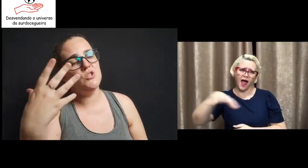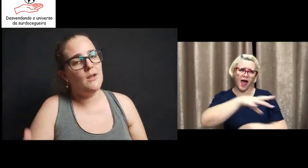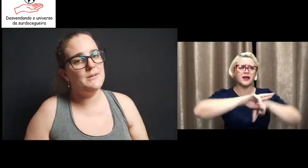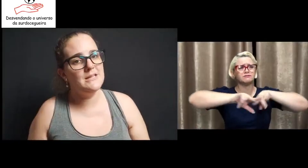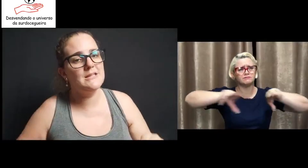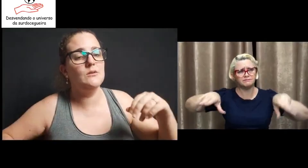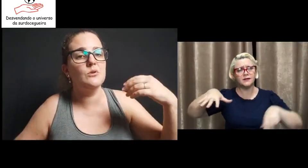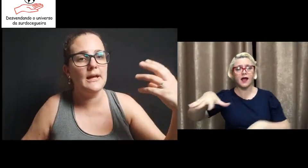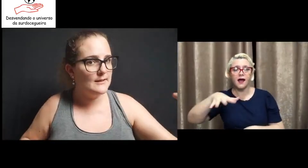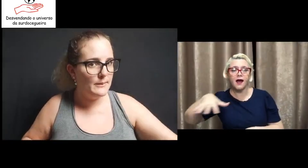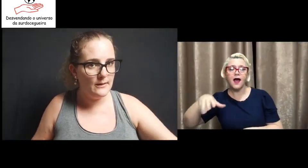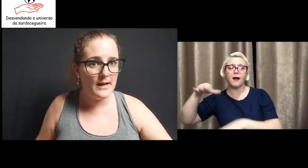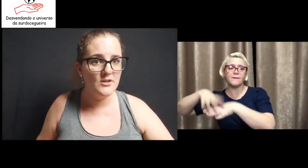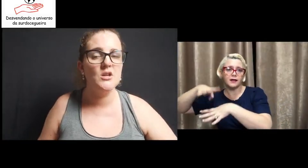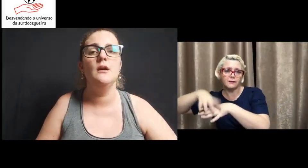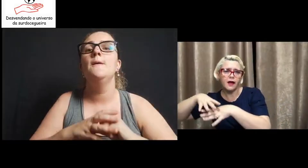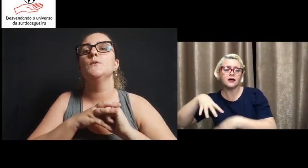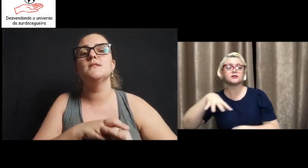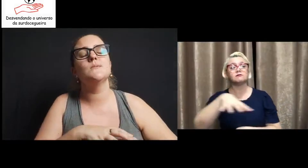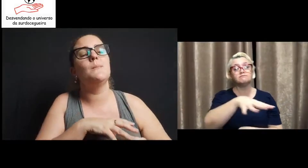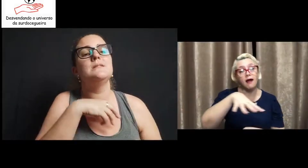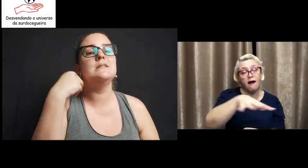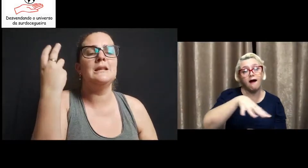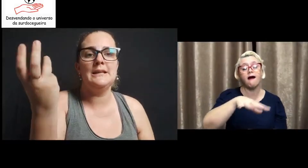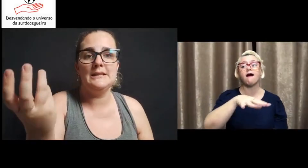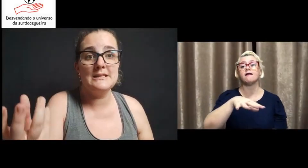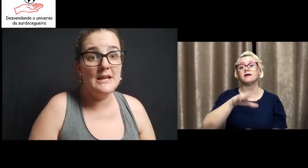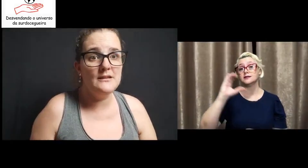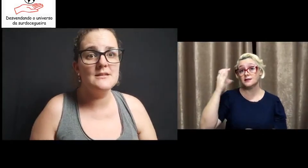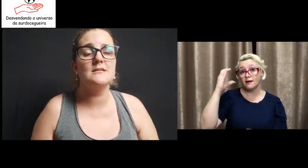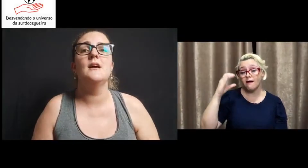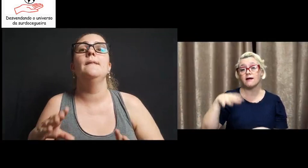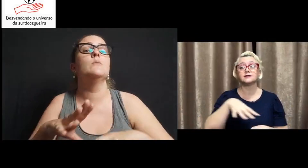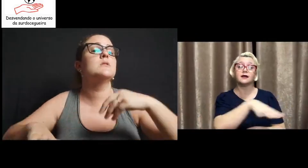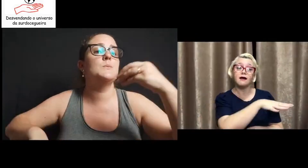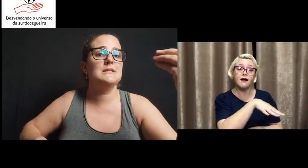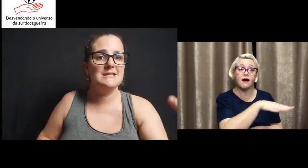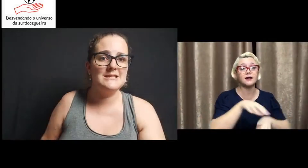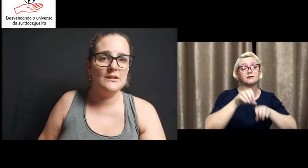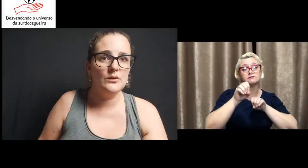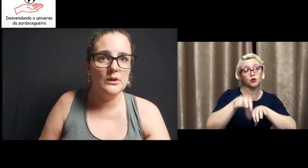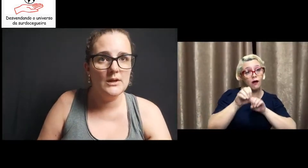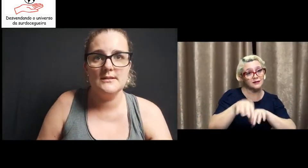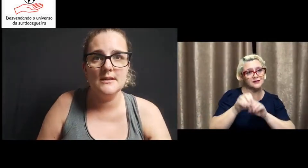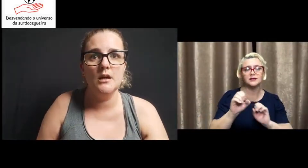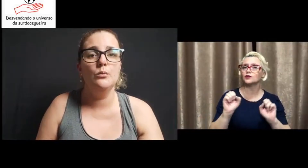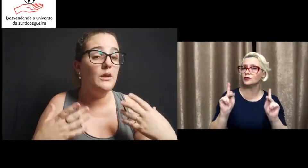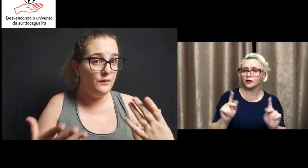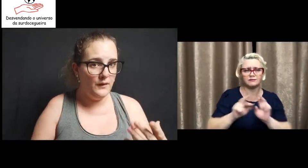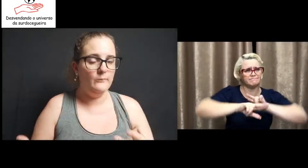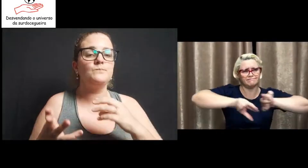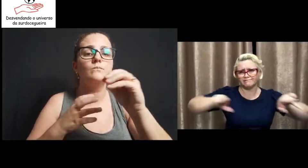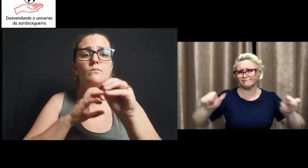Então, a gente tem a pesquisa dentro da área da matemática, nós temos a pesquisa na área das ciências, temos as pesquisas dentro da